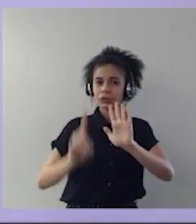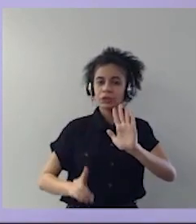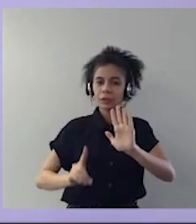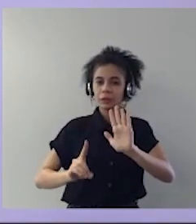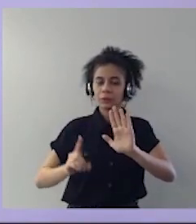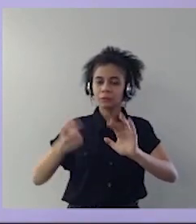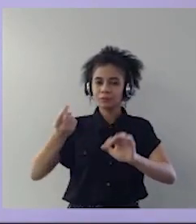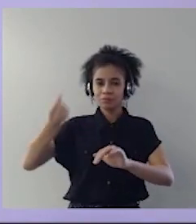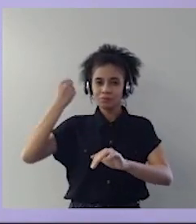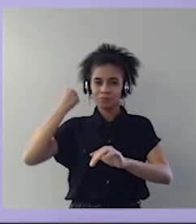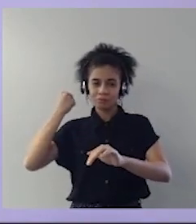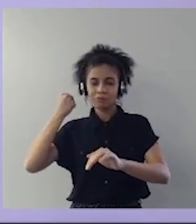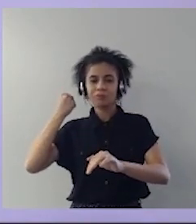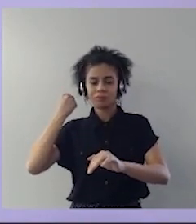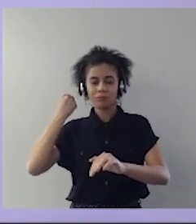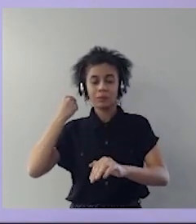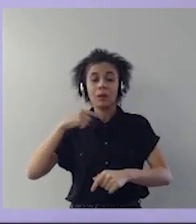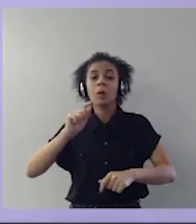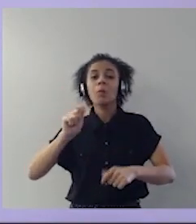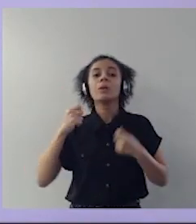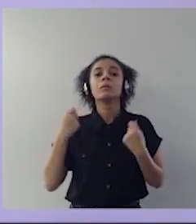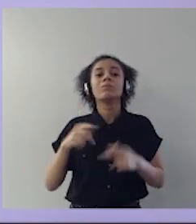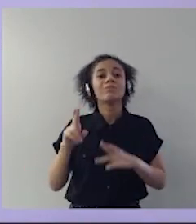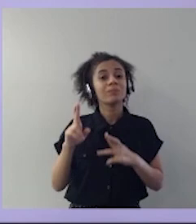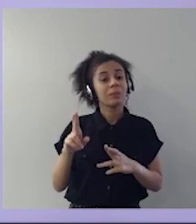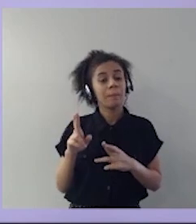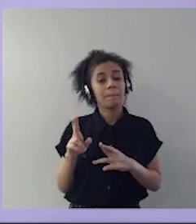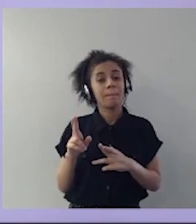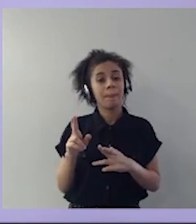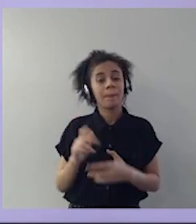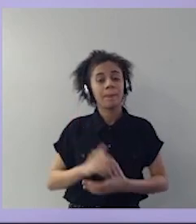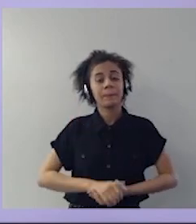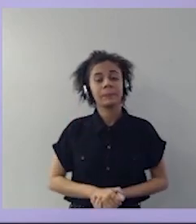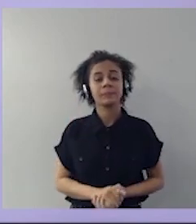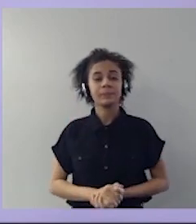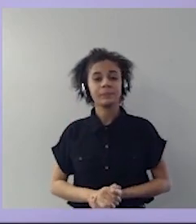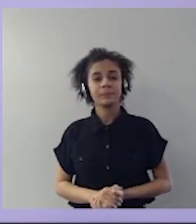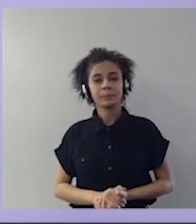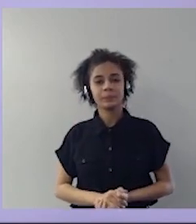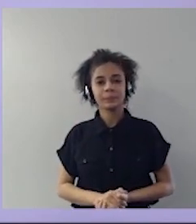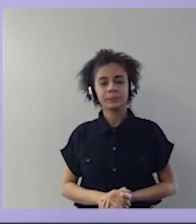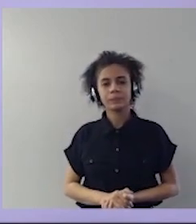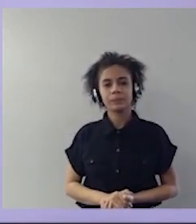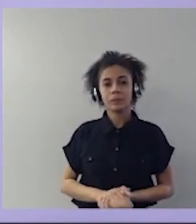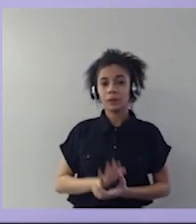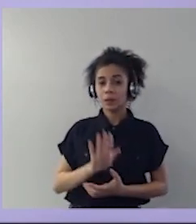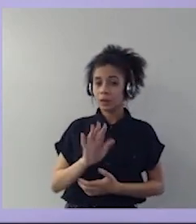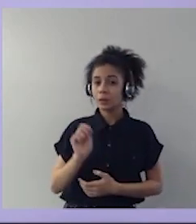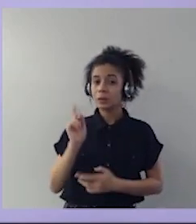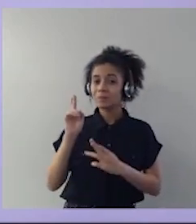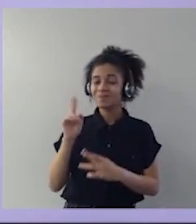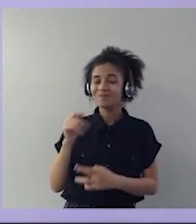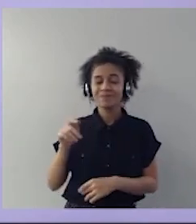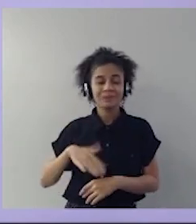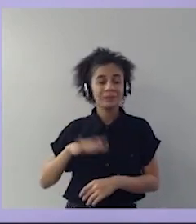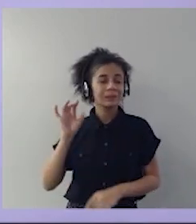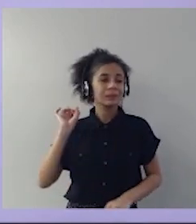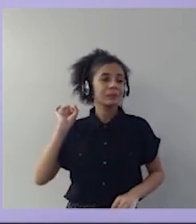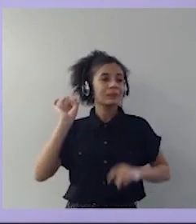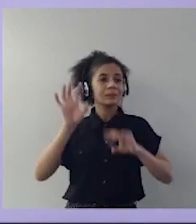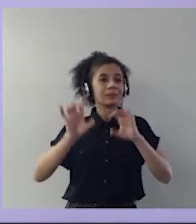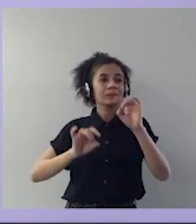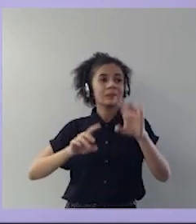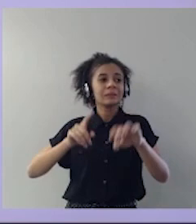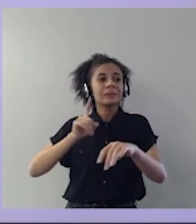fundamentais. É o que se espera, eu diria também, mas eu vou um passo avante, é o que se espera especialmente em